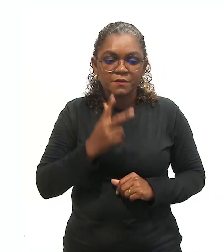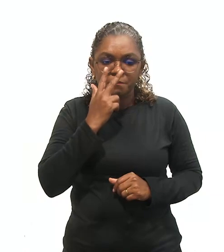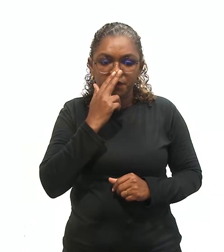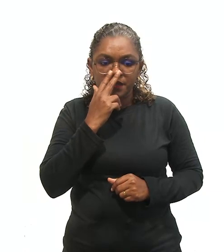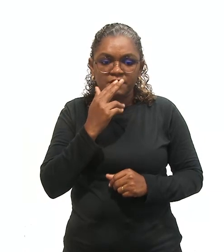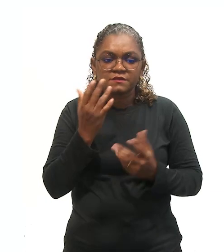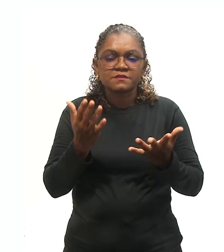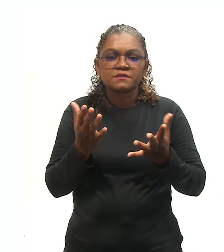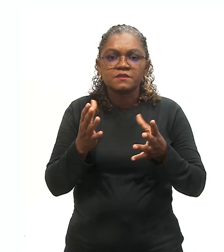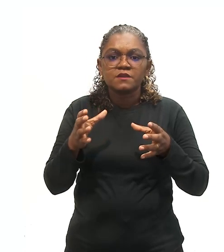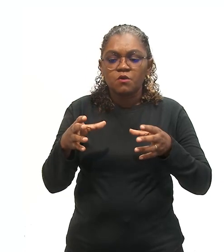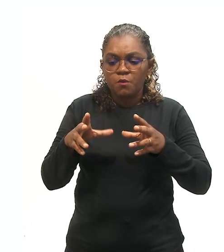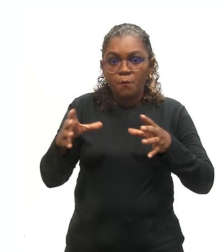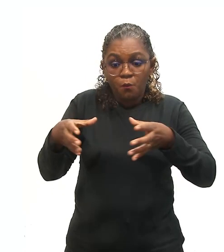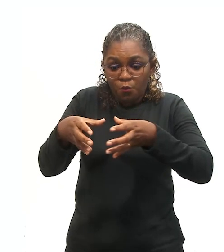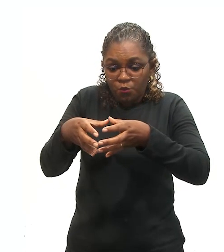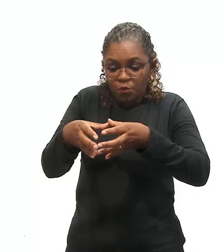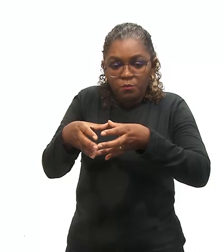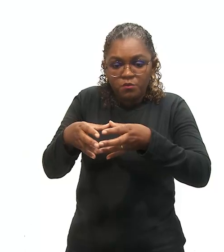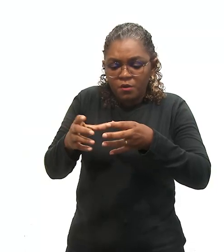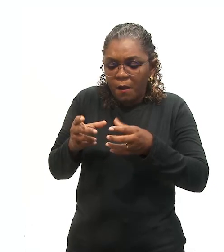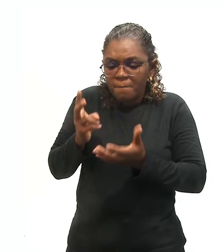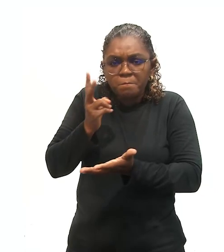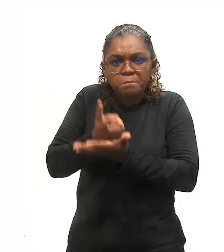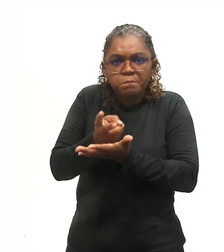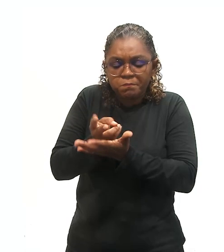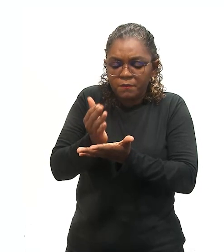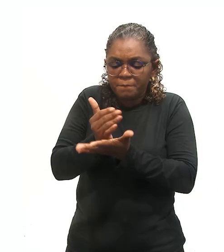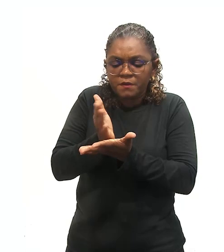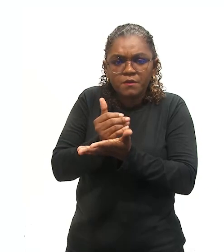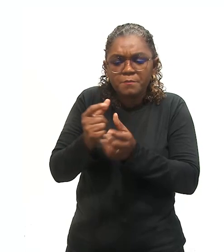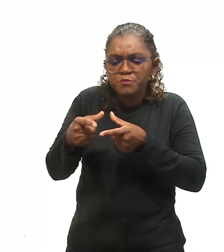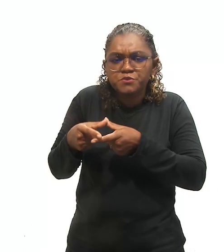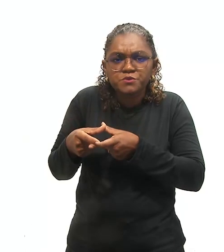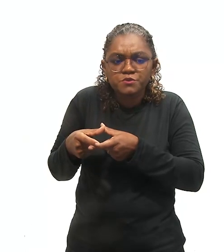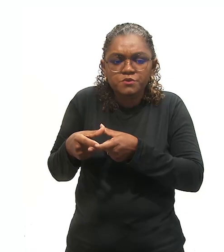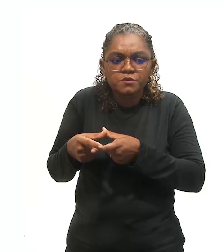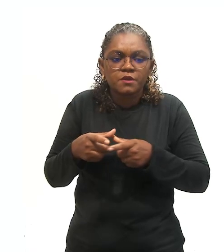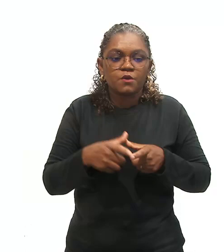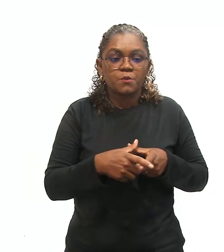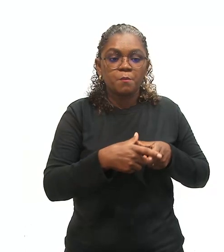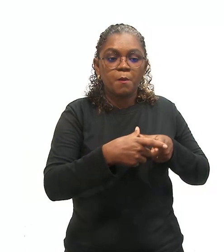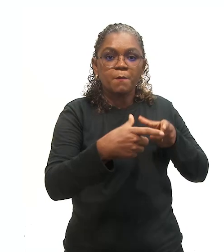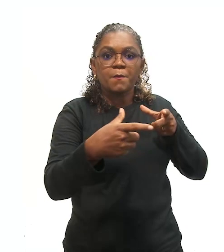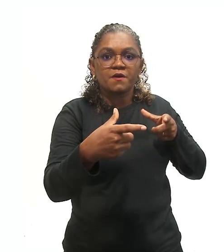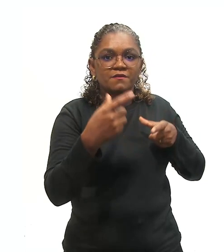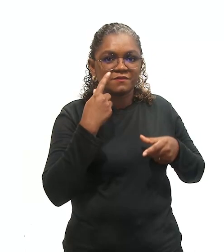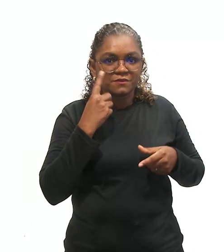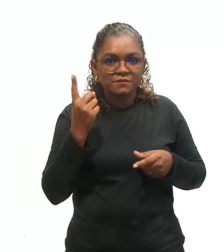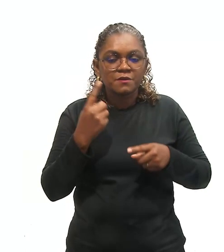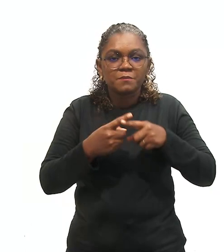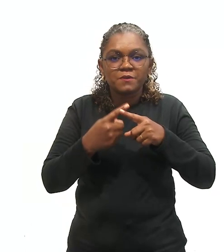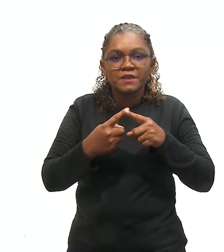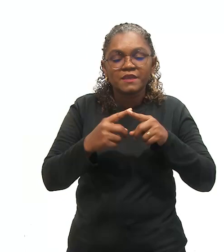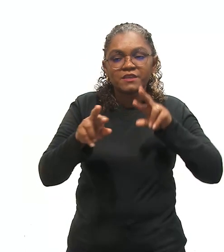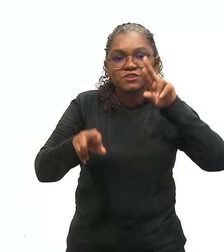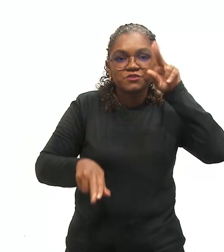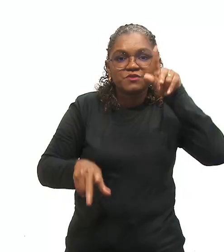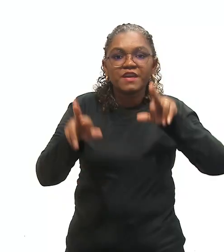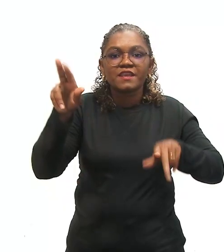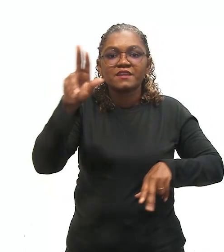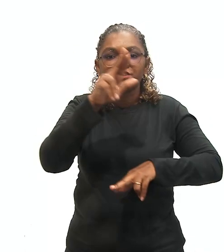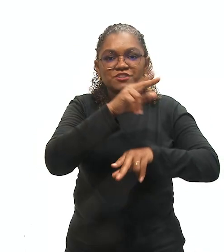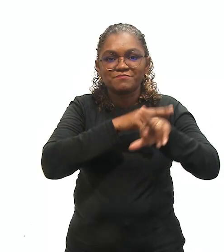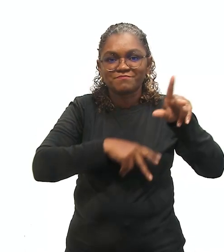da riqueza mundial. O Brasil se caracteriza por apresentar grandes desigualdades de renda em todas as regiões do país, dentro